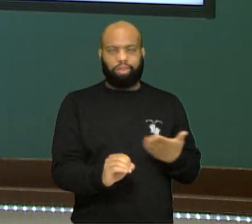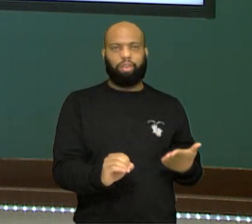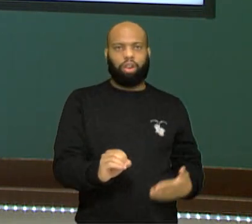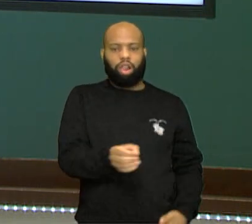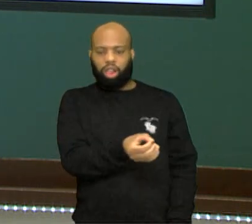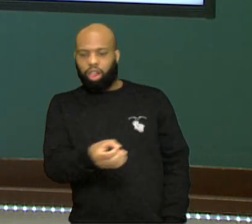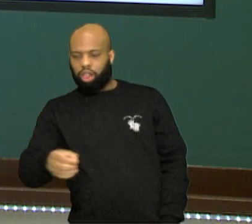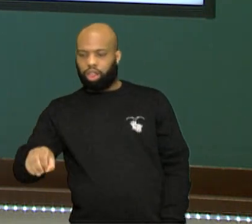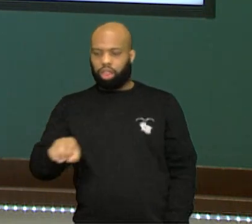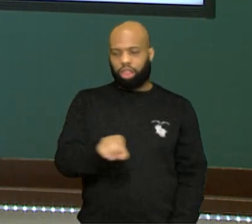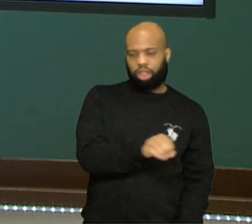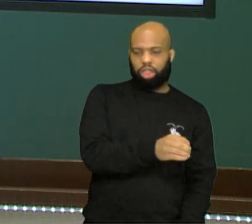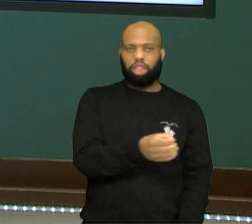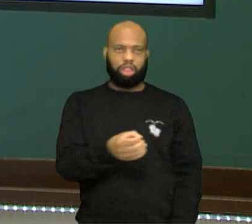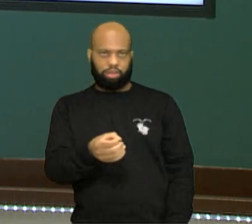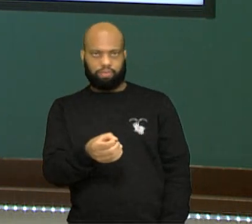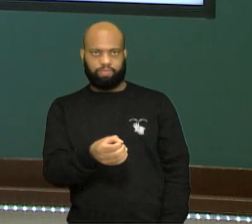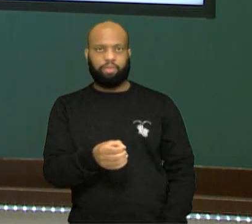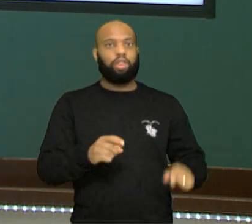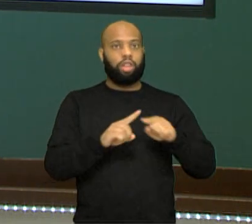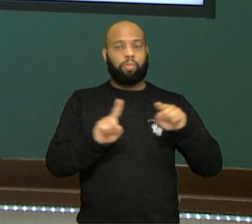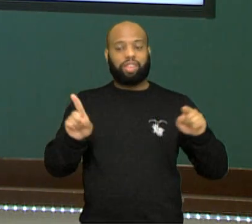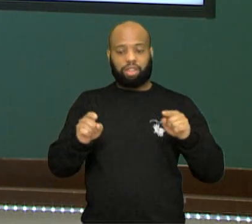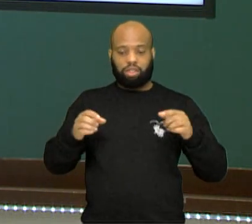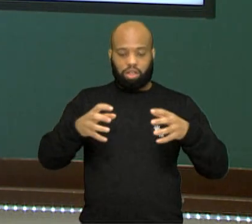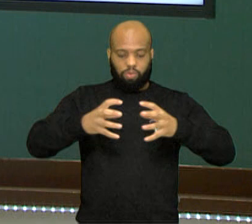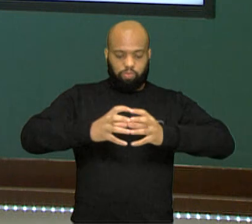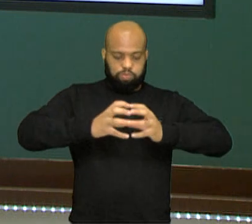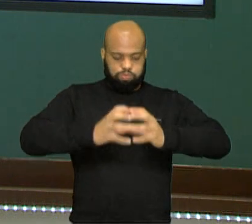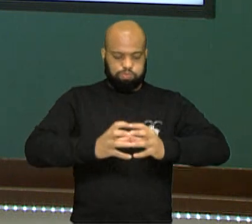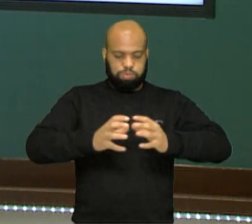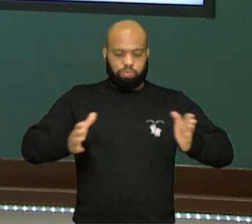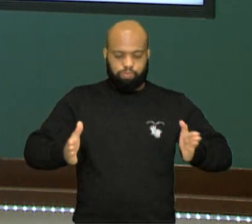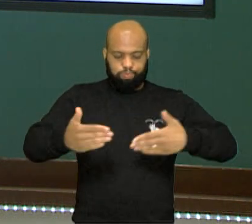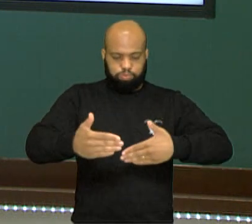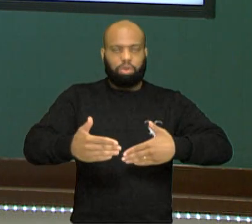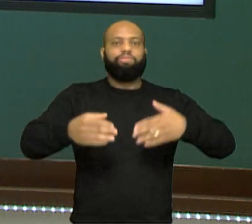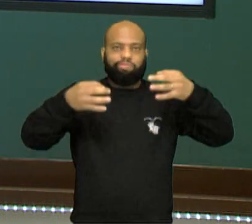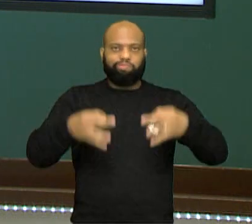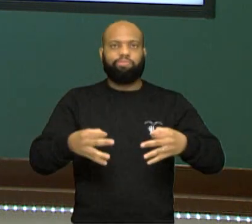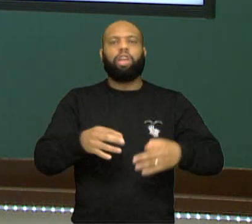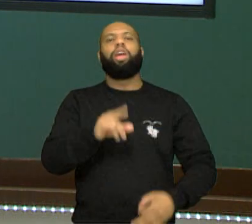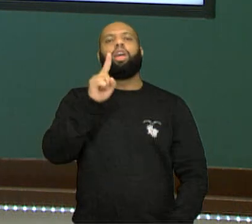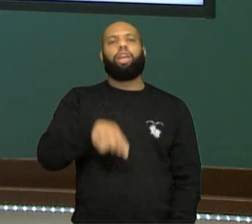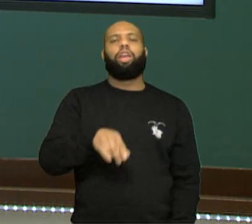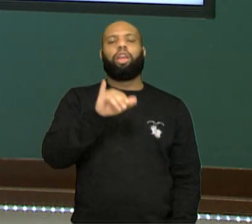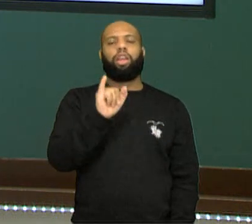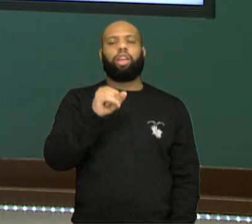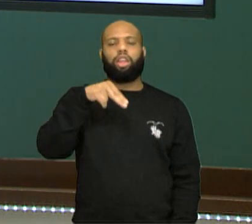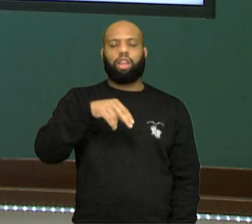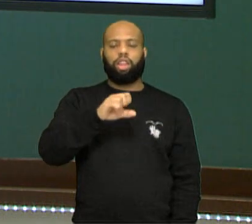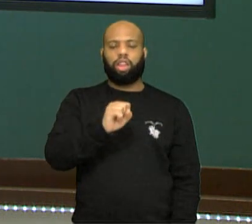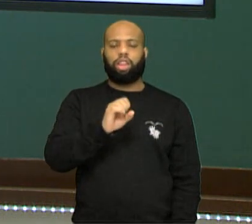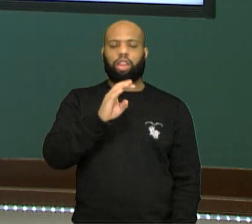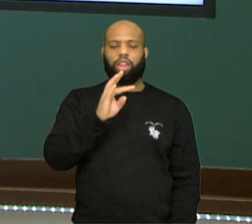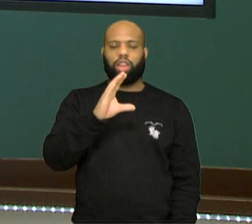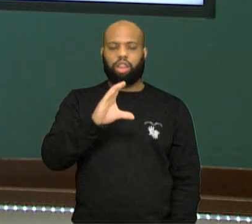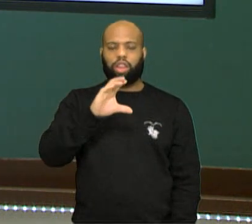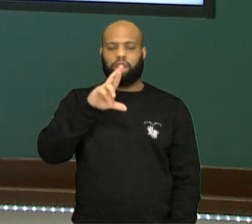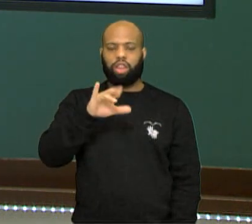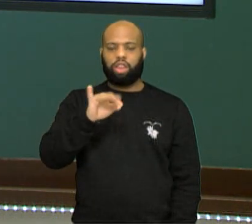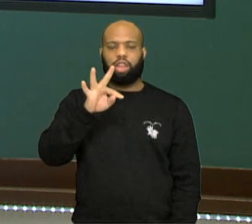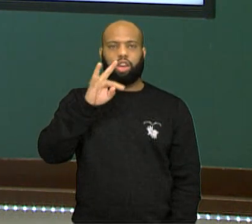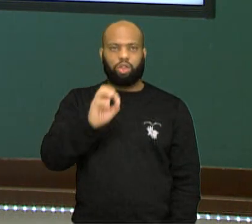sapato. Ela está dentro, mas ela não está inscrita. Para ela estar inscrita, significa que as bordas dela,